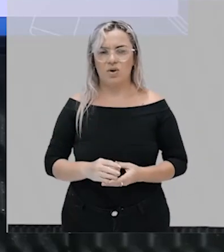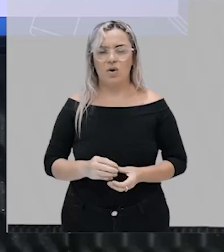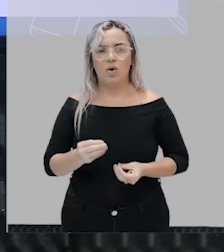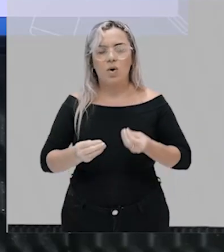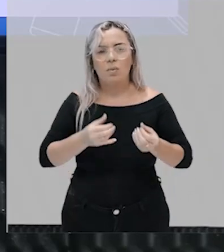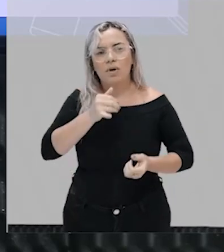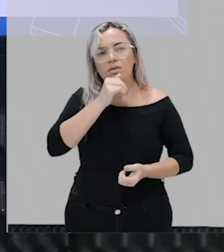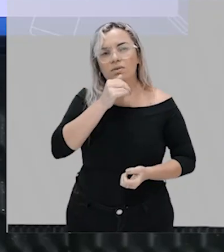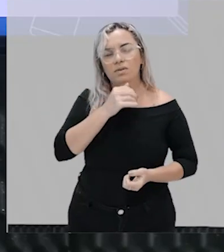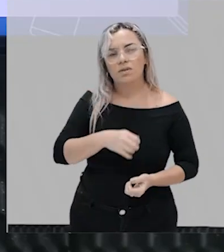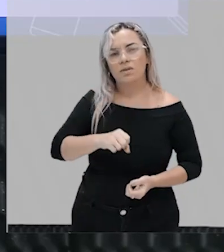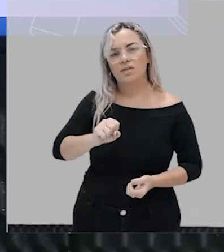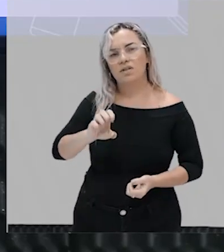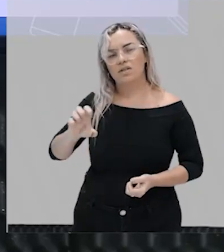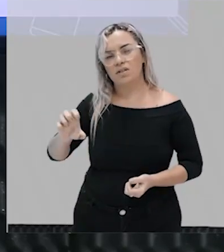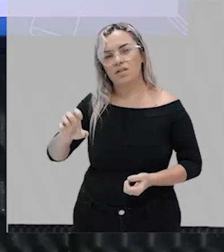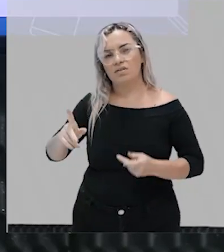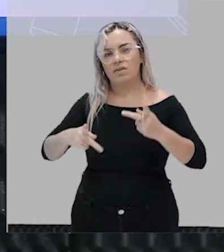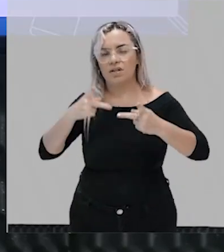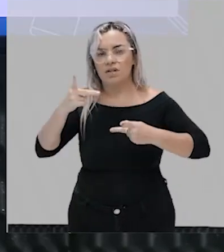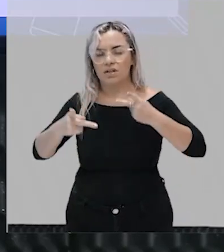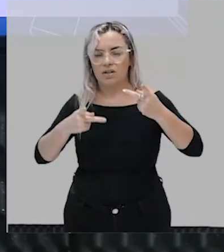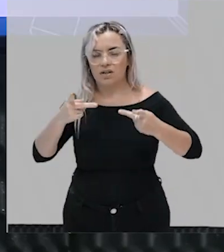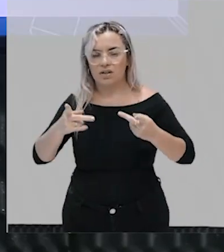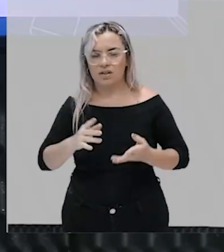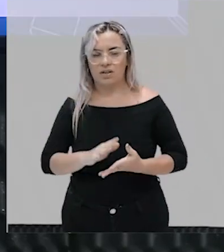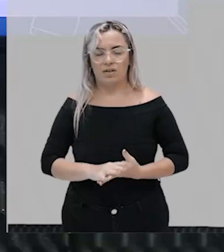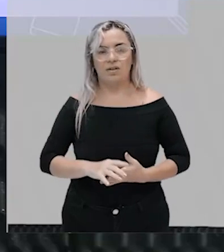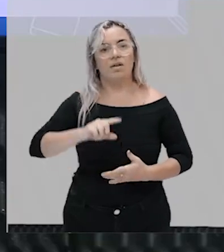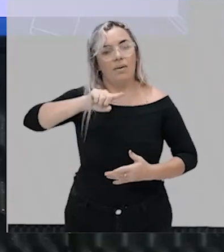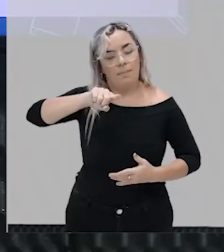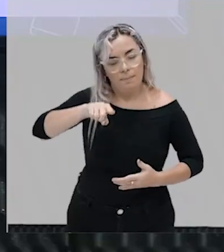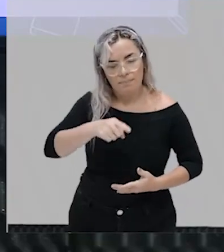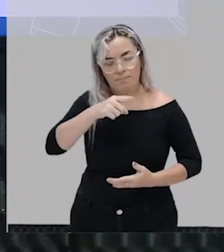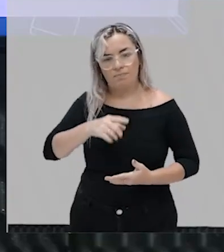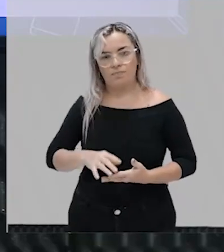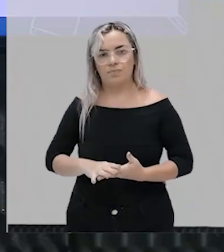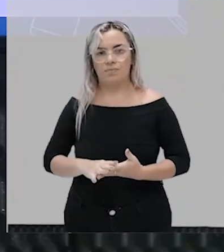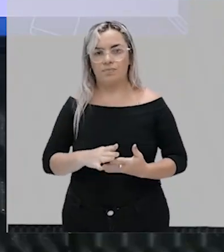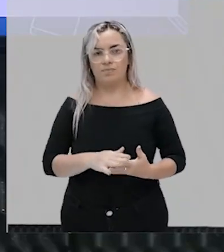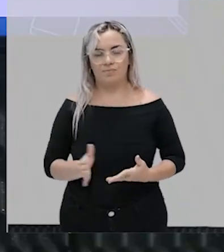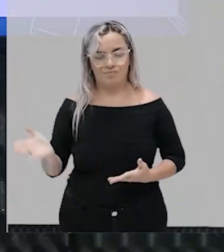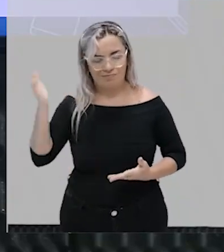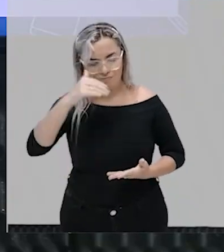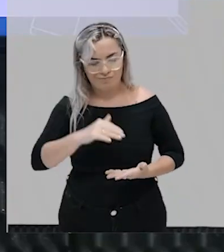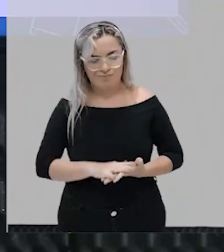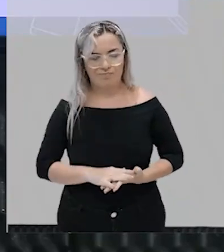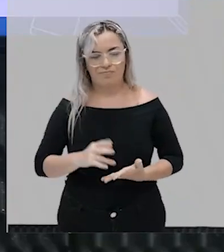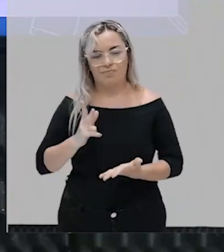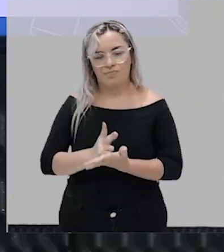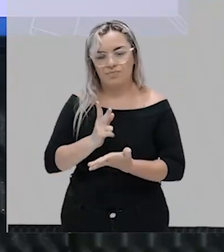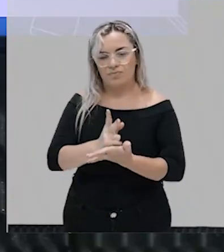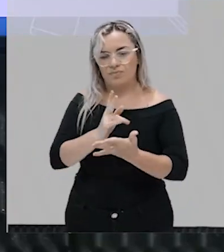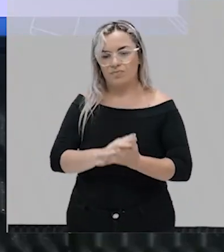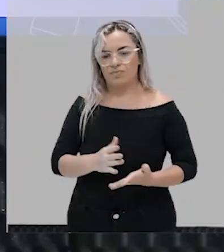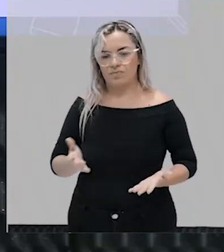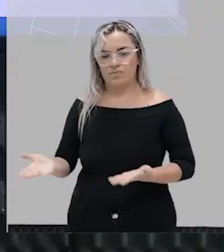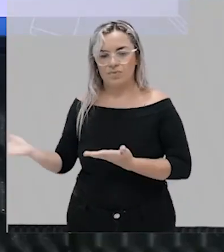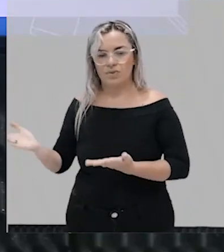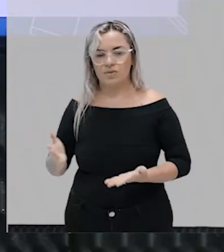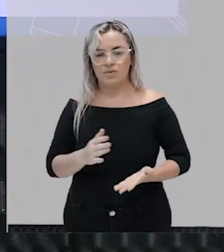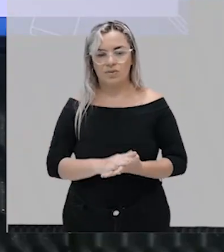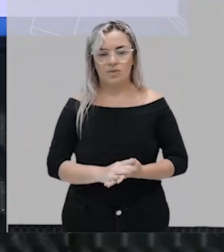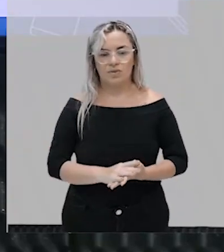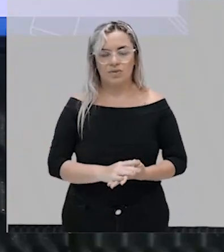Não. Rapaz, vírgula, que é um vocativo. Fala-se por aí, tá bom? Vamos voltar para cá. Então, o verbo comentar